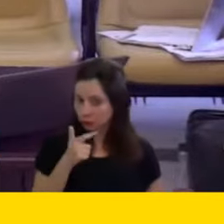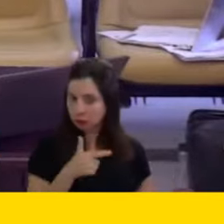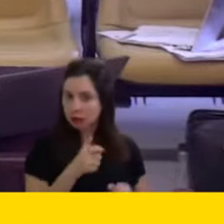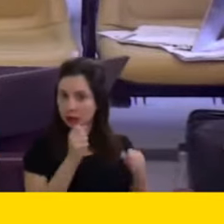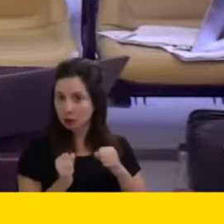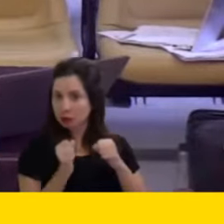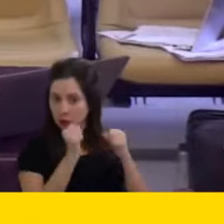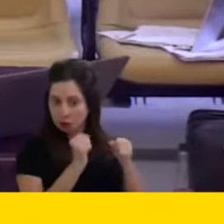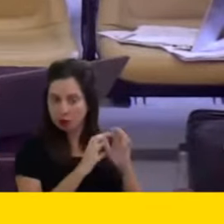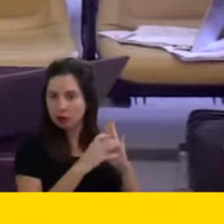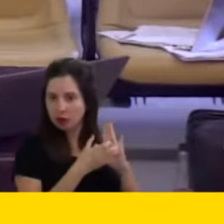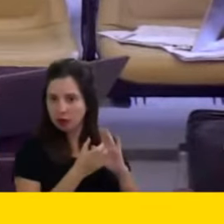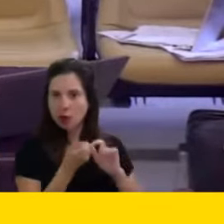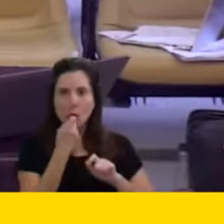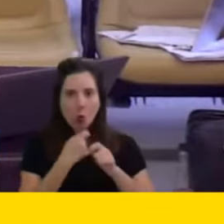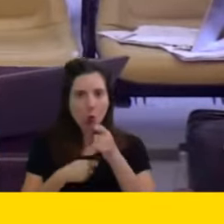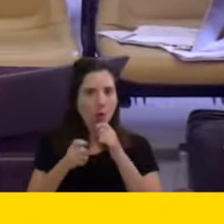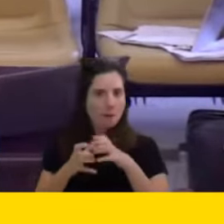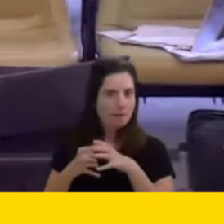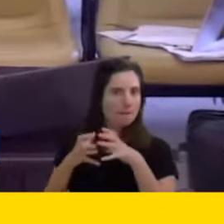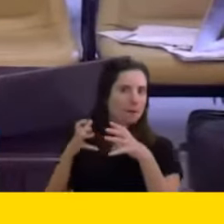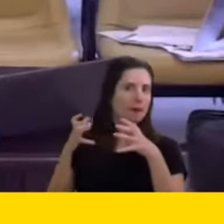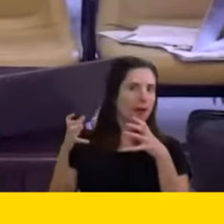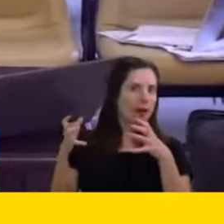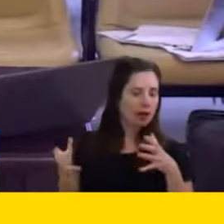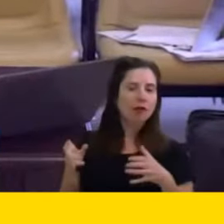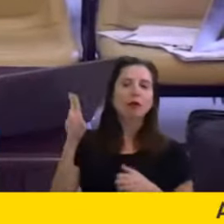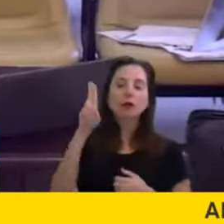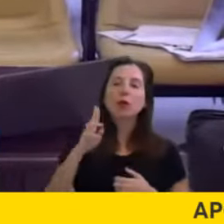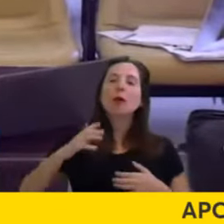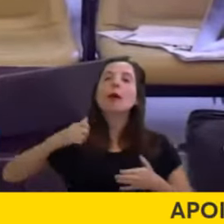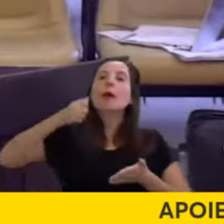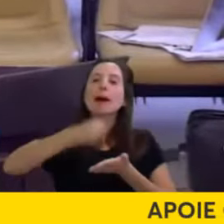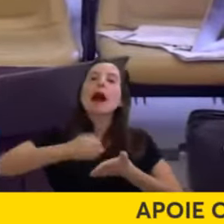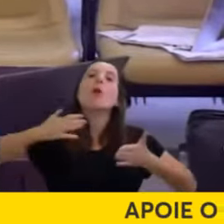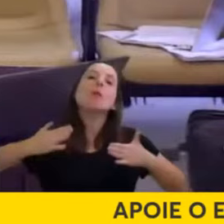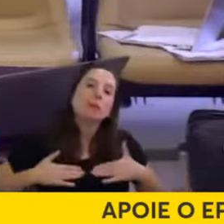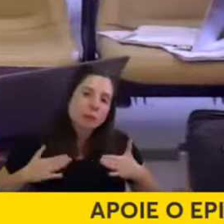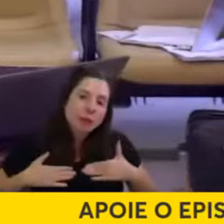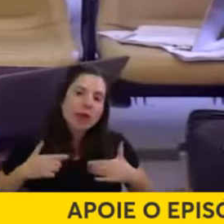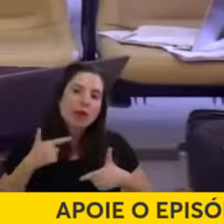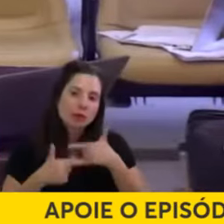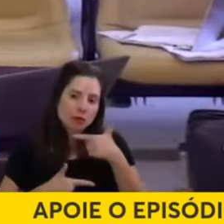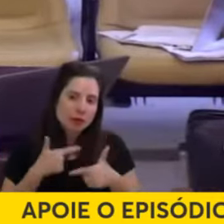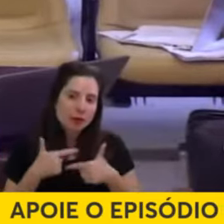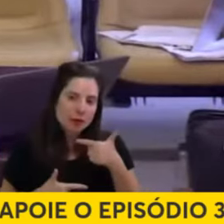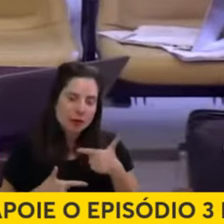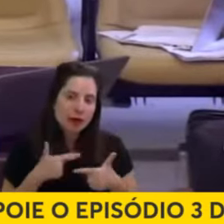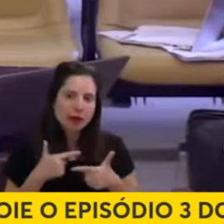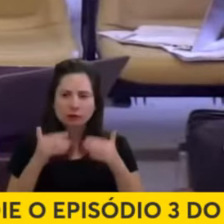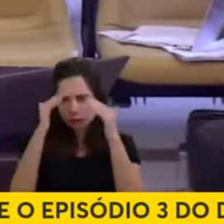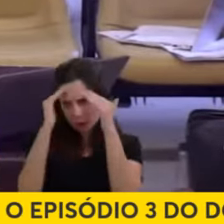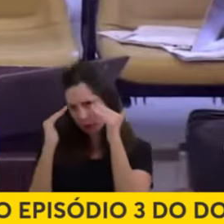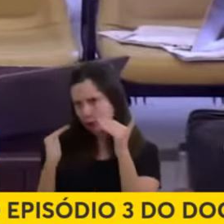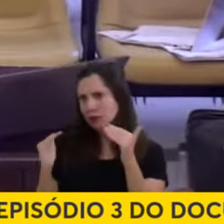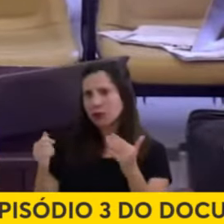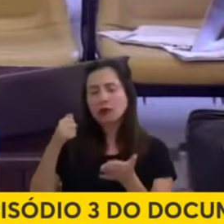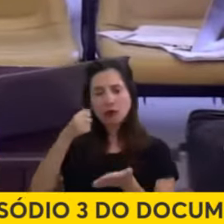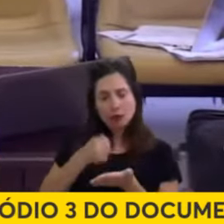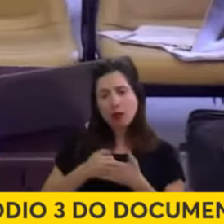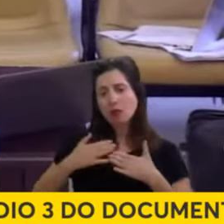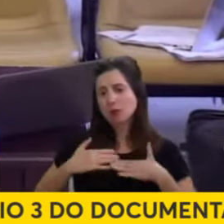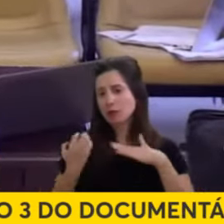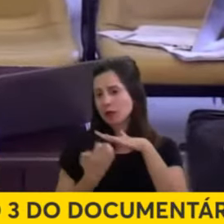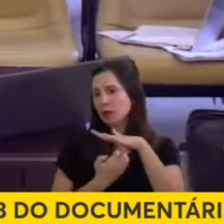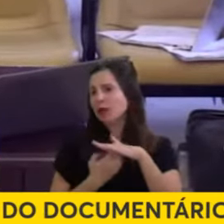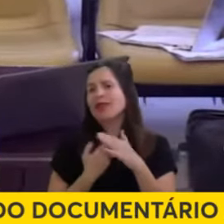Econômica muito maior e foi usado para pagar o meu trabalho também aliás grande parte desse valor com todo respeito foi pago ao meu escritório então não tem essa história